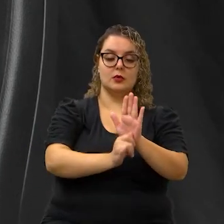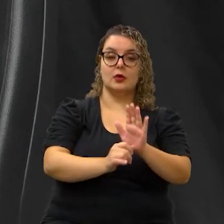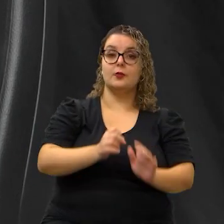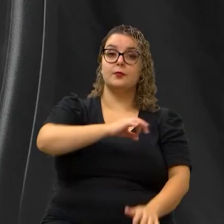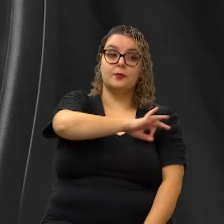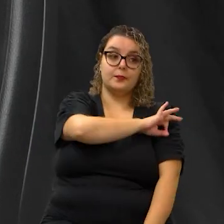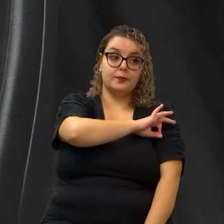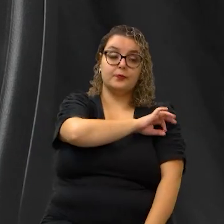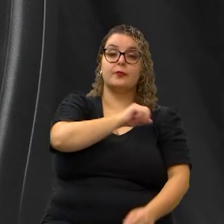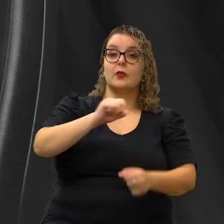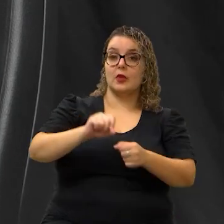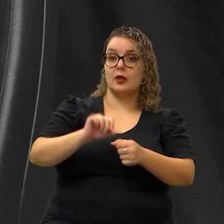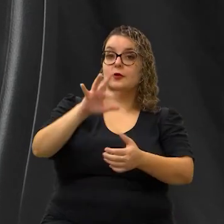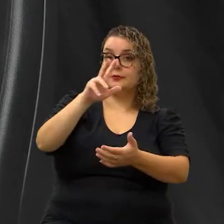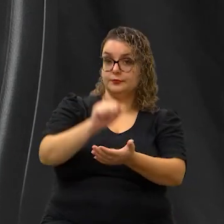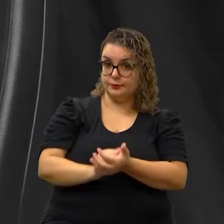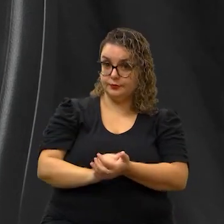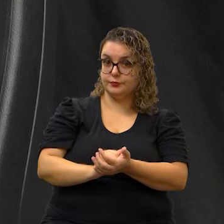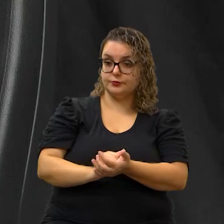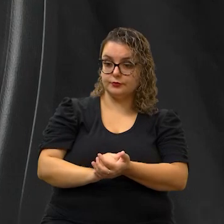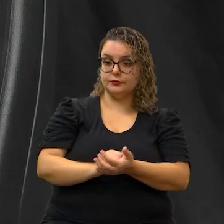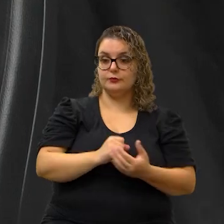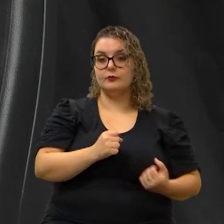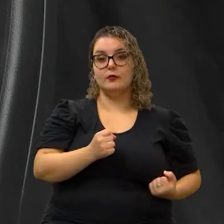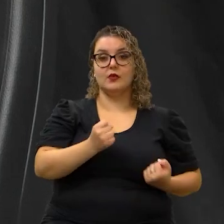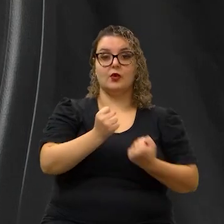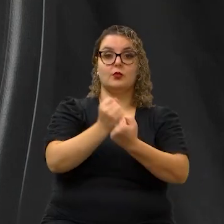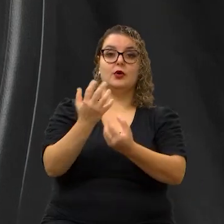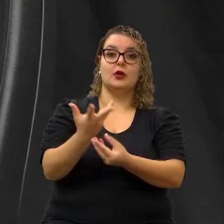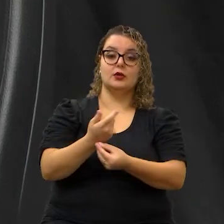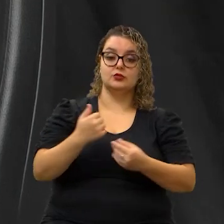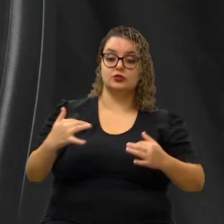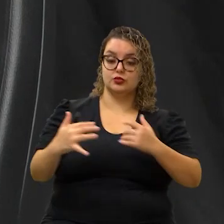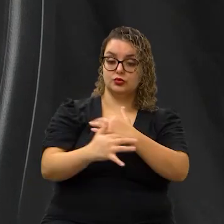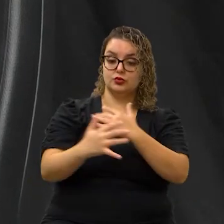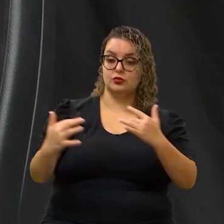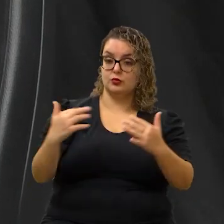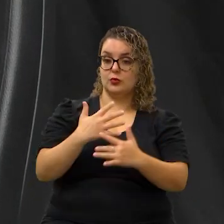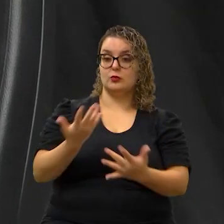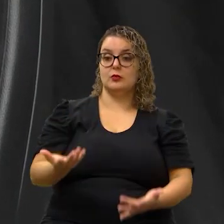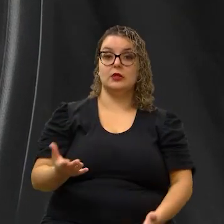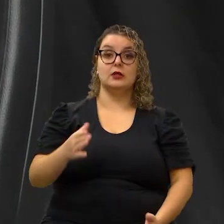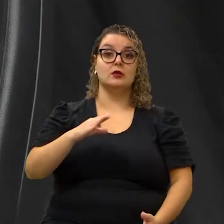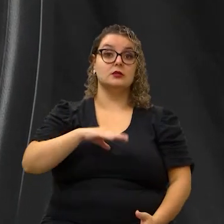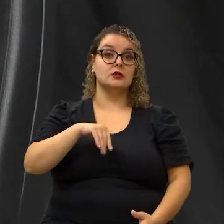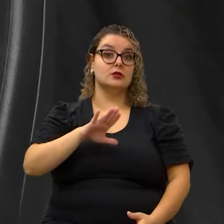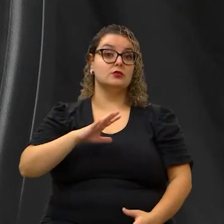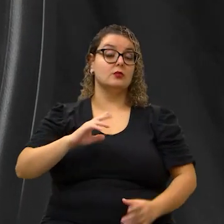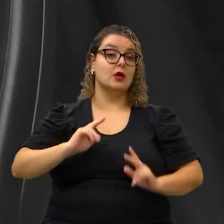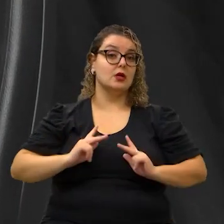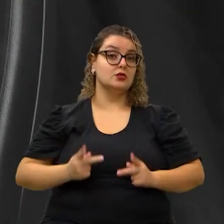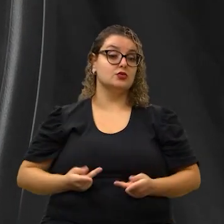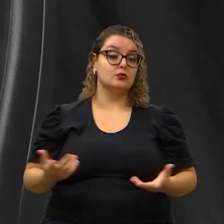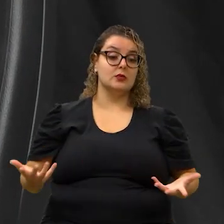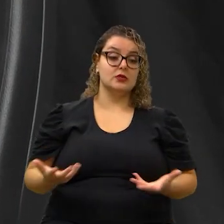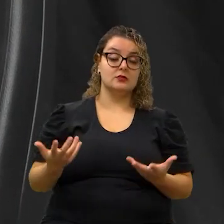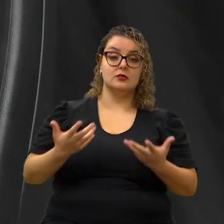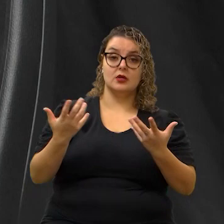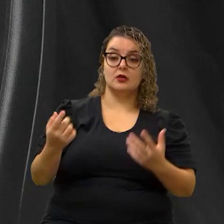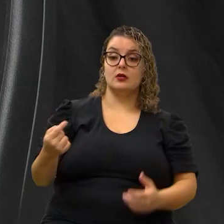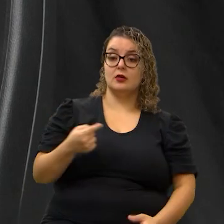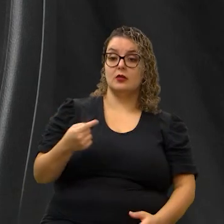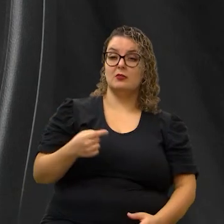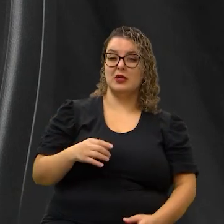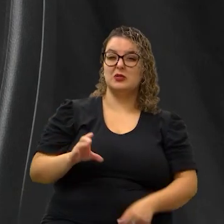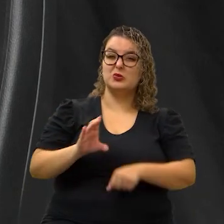base para os editais que a prefeitura está fazendo agora e cadastros de apoio à arte urbana. É uma forma de tornar a cidade mais